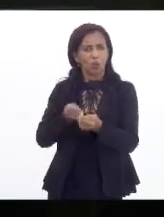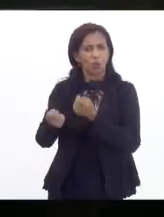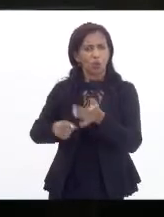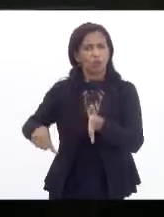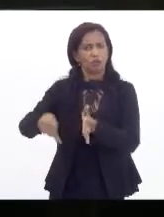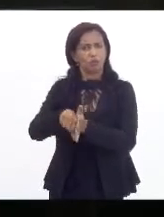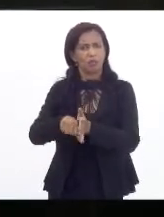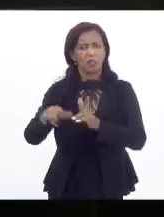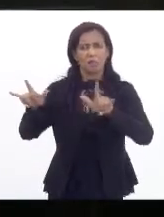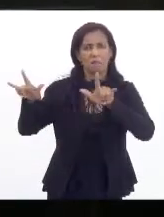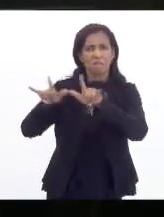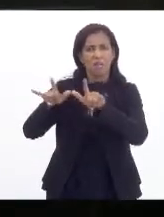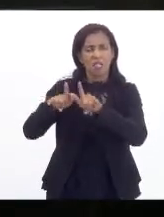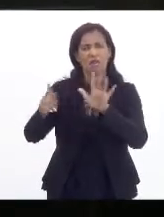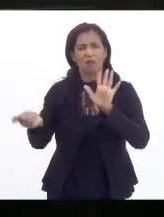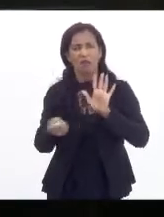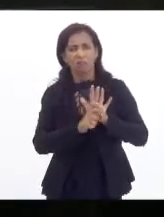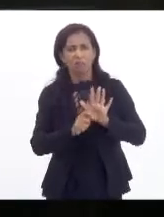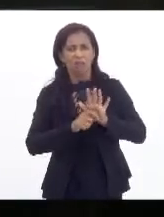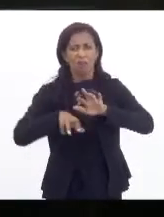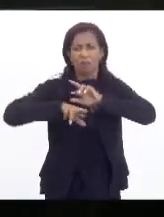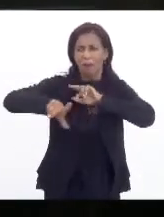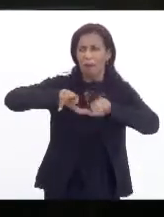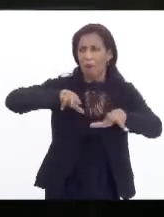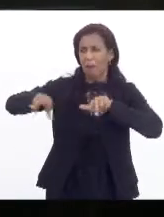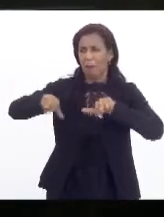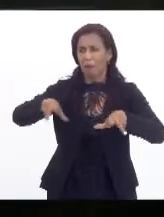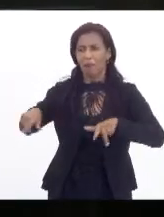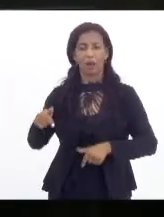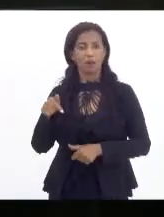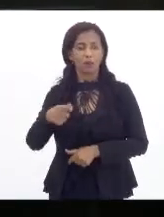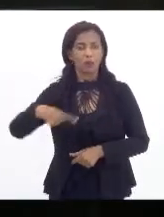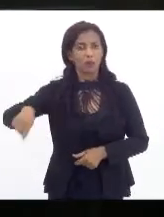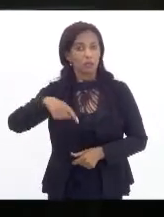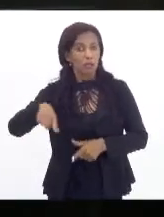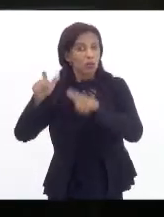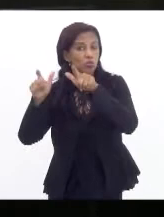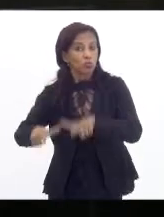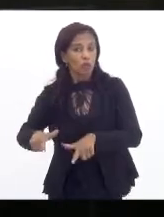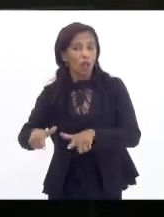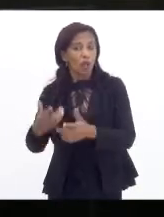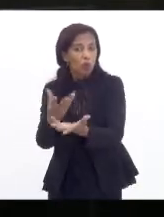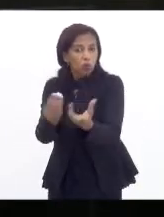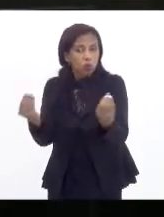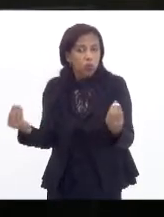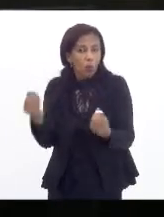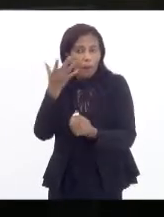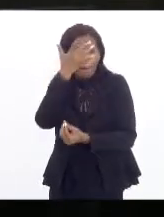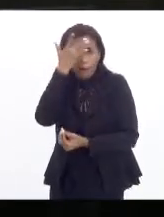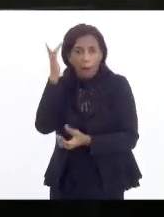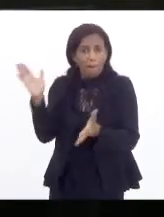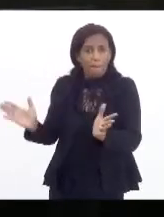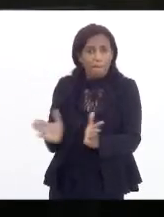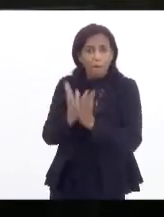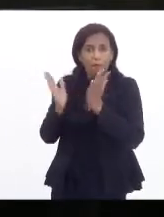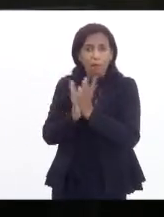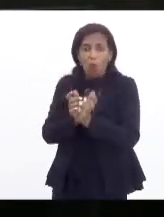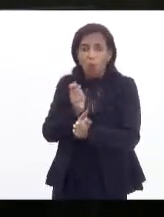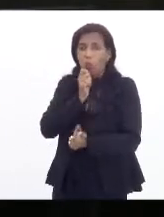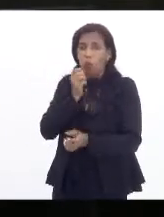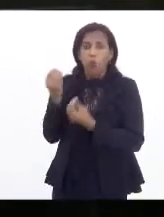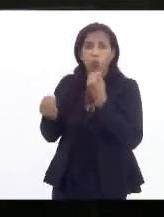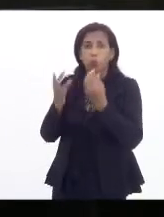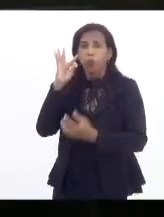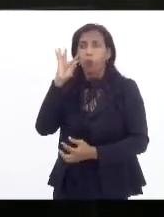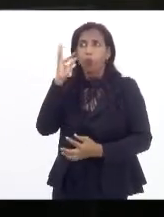crime. Milícia, tráfico, narcomilícia, enfim. E nesses lugares, muitas vezes, o consumidor pobre não pode sequer